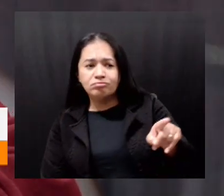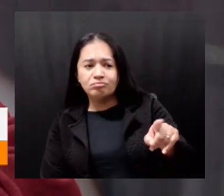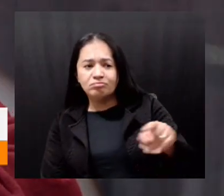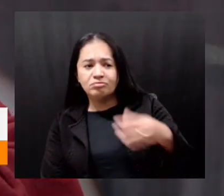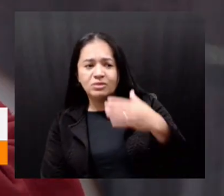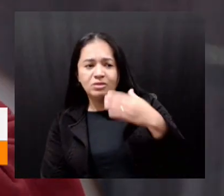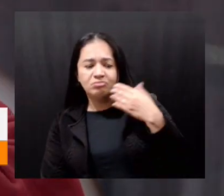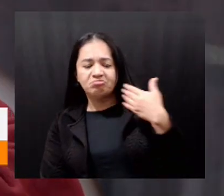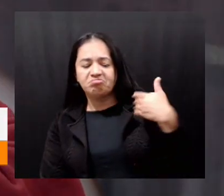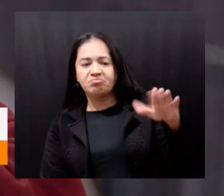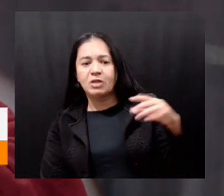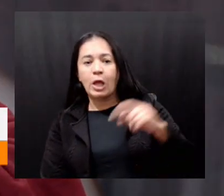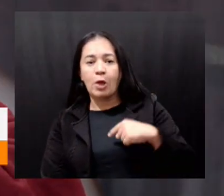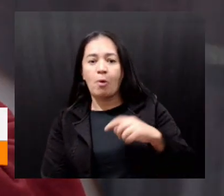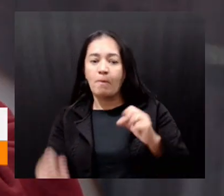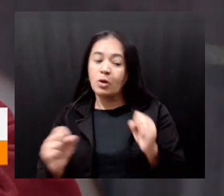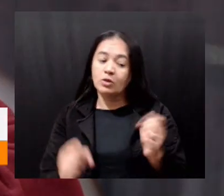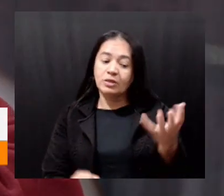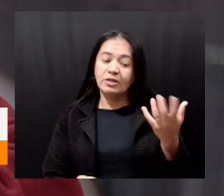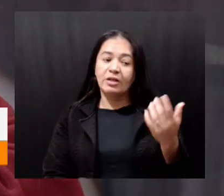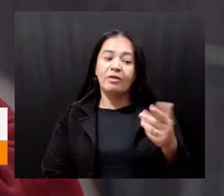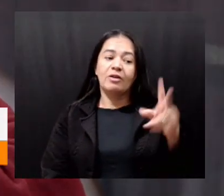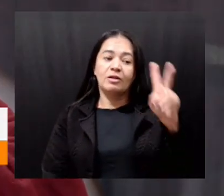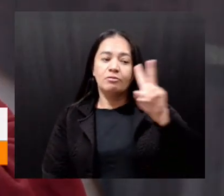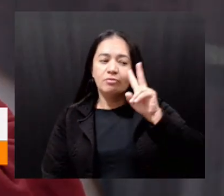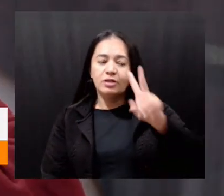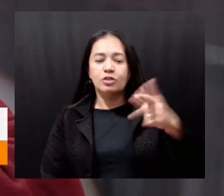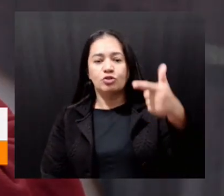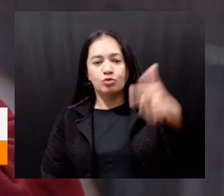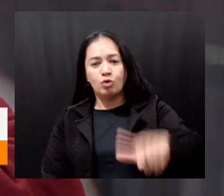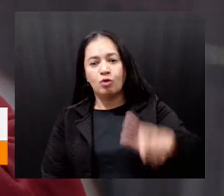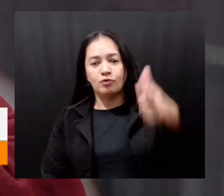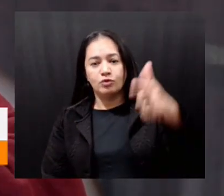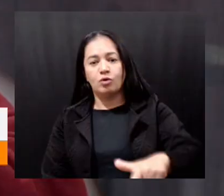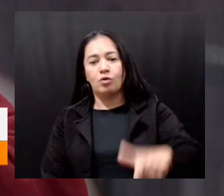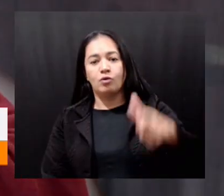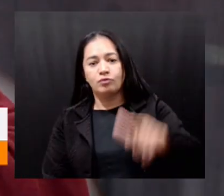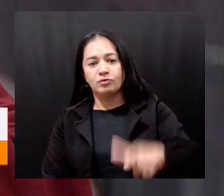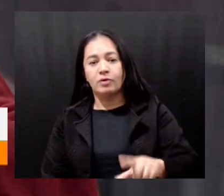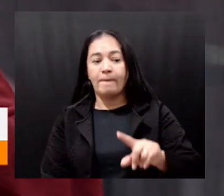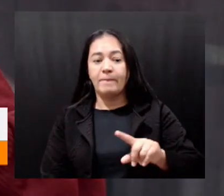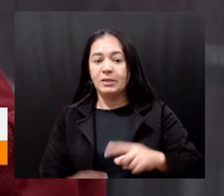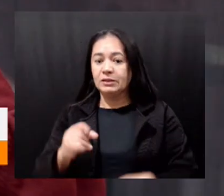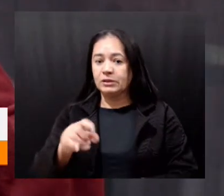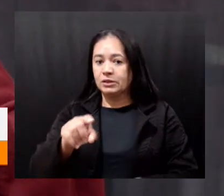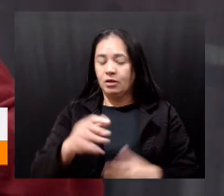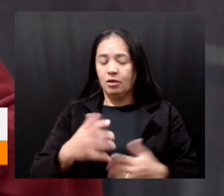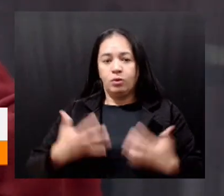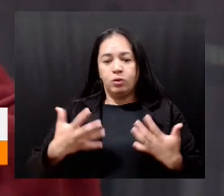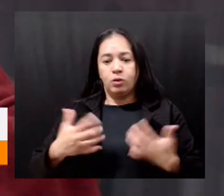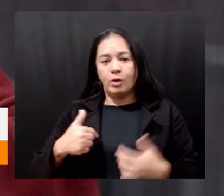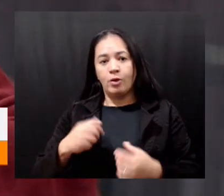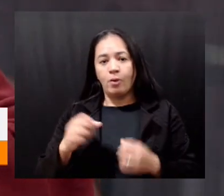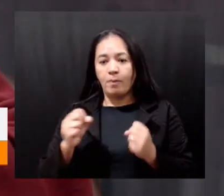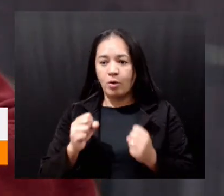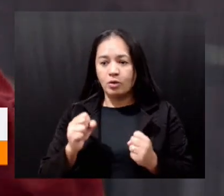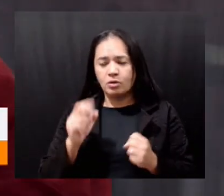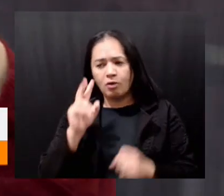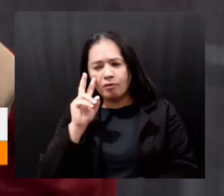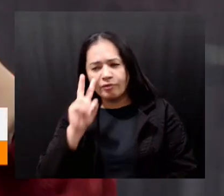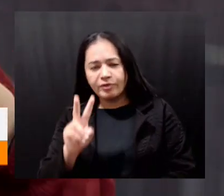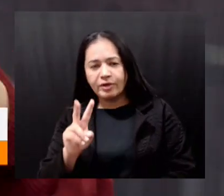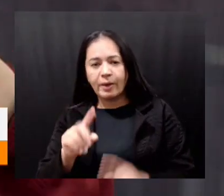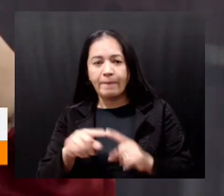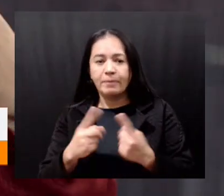querer ver aquilo várias vezes. Se aquilo para mim é assustador, eu posso ver ao mesmo tempo em que eu,